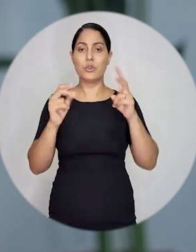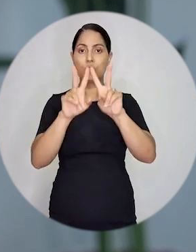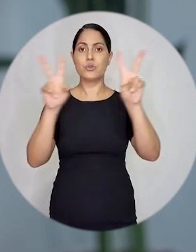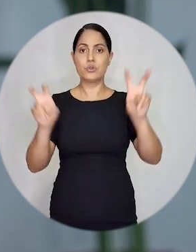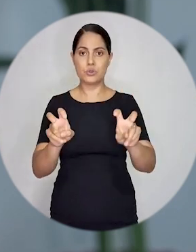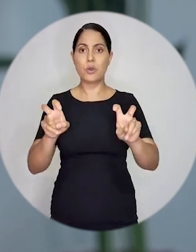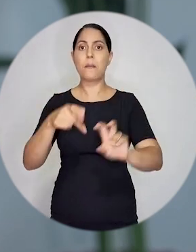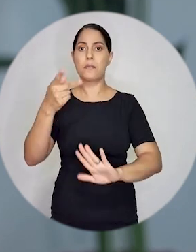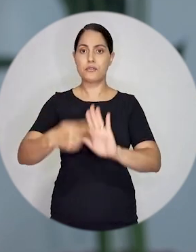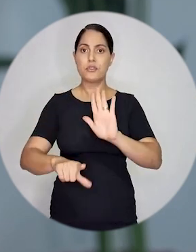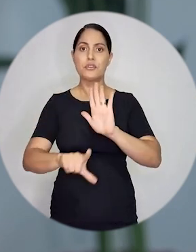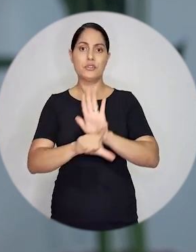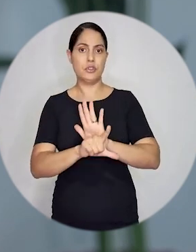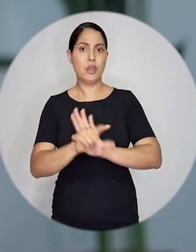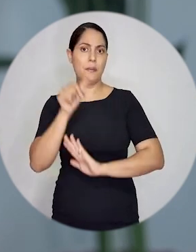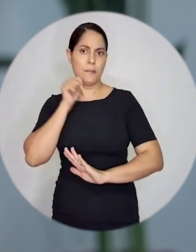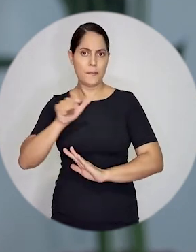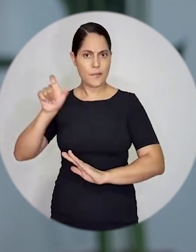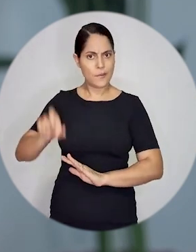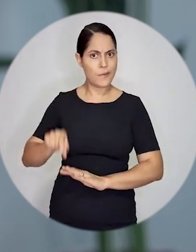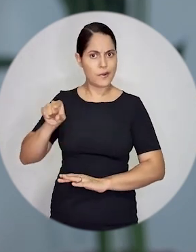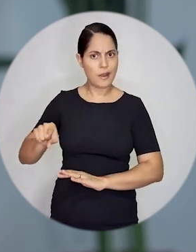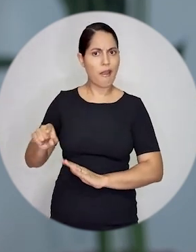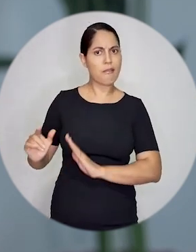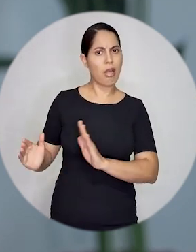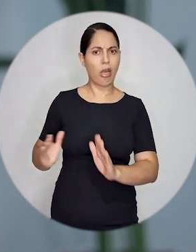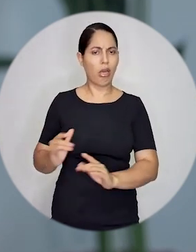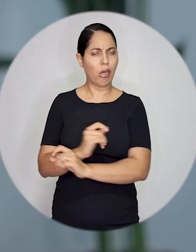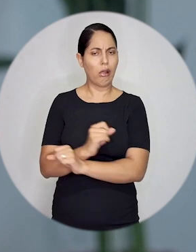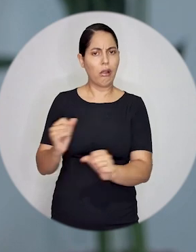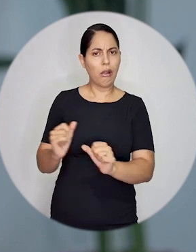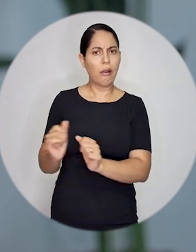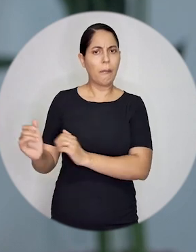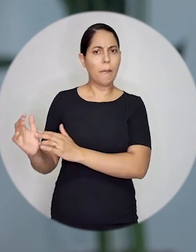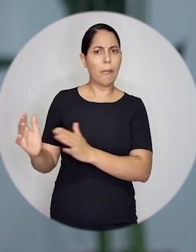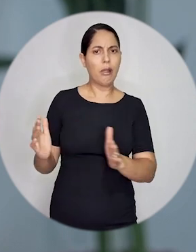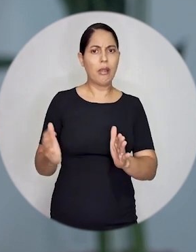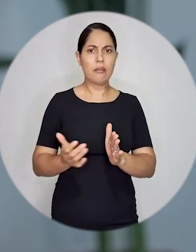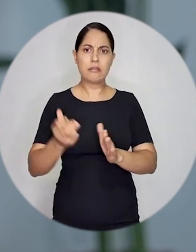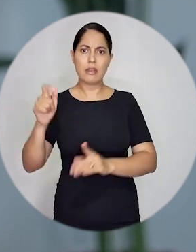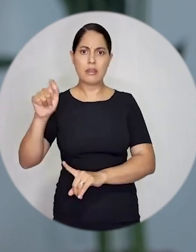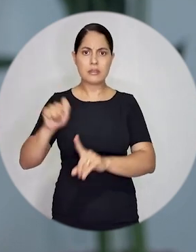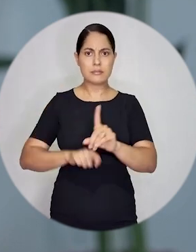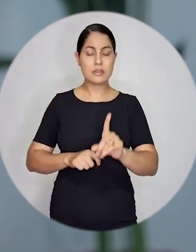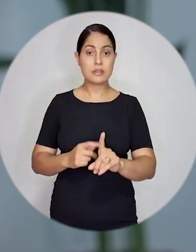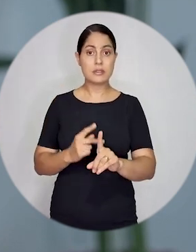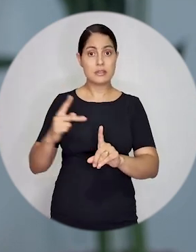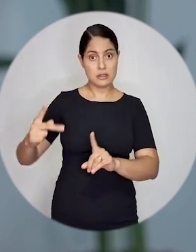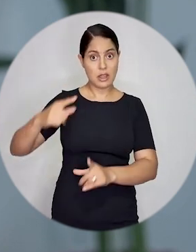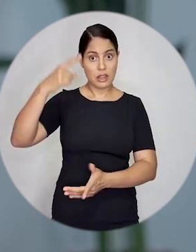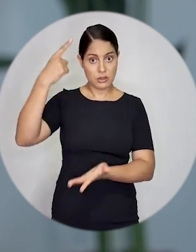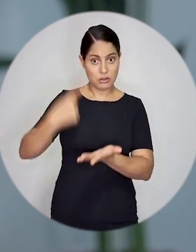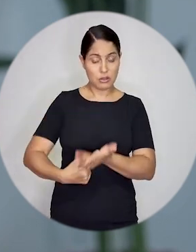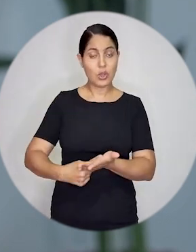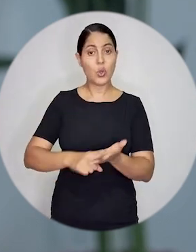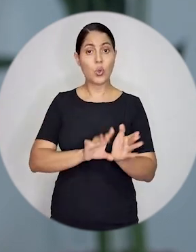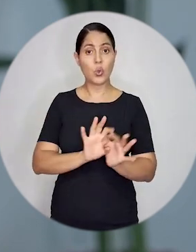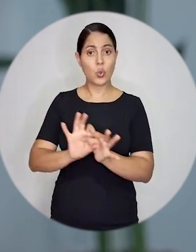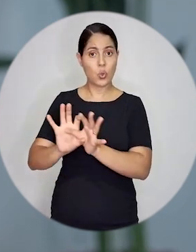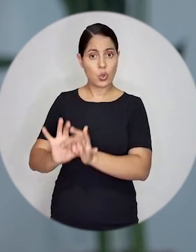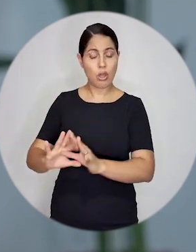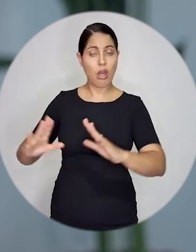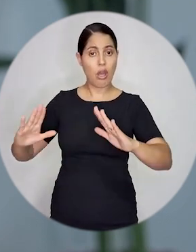que prevê o pagamento à mulher do auxílio por incapacidade temporária por um período de até 6 meses, quando comprovada